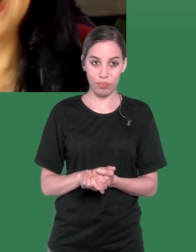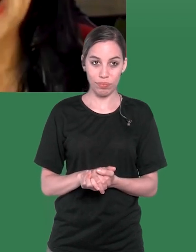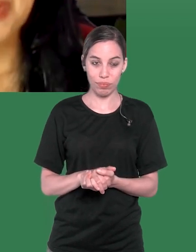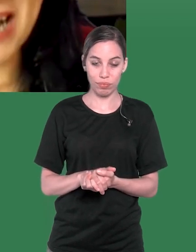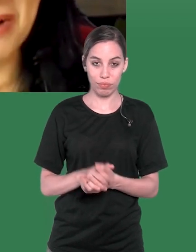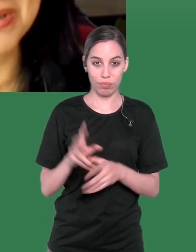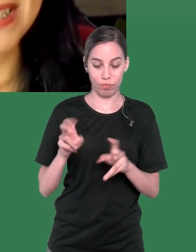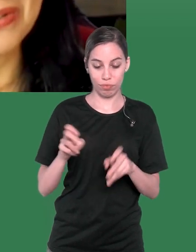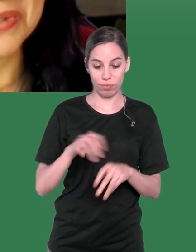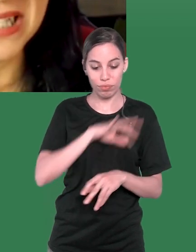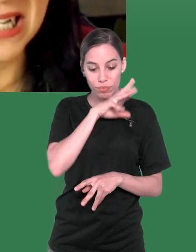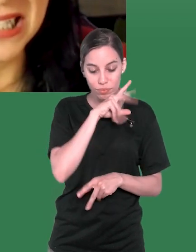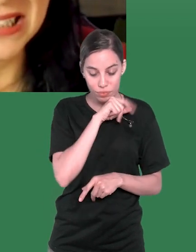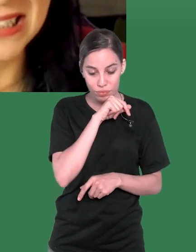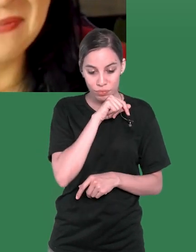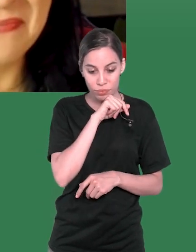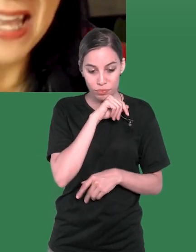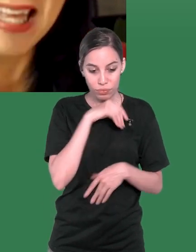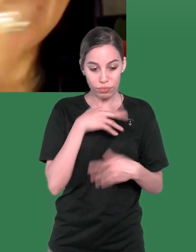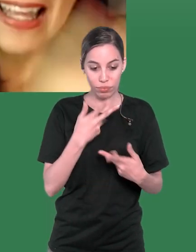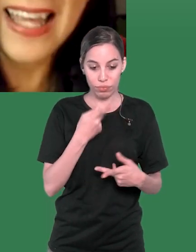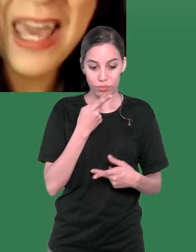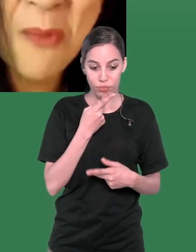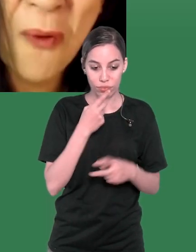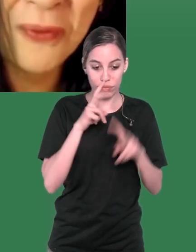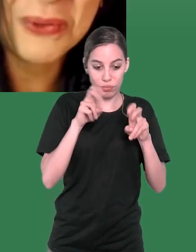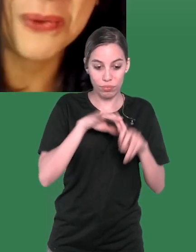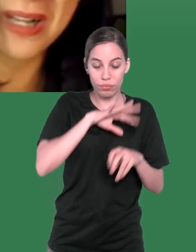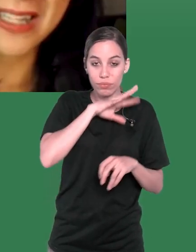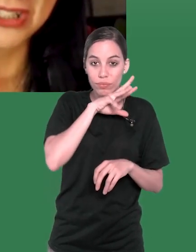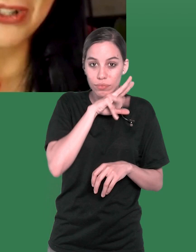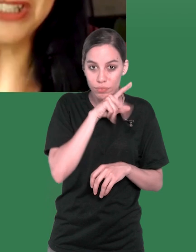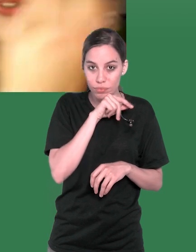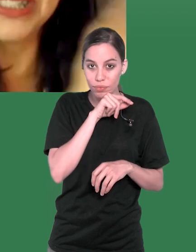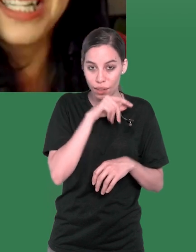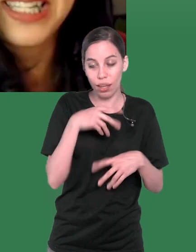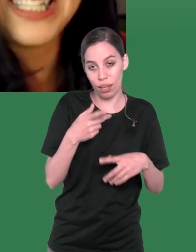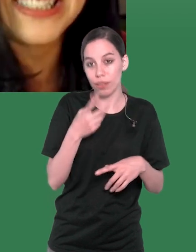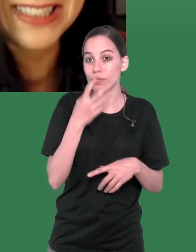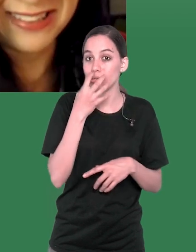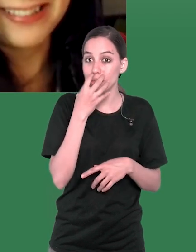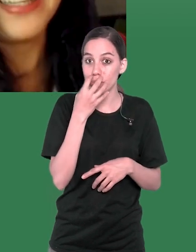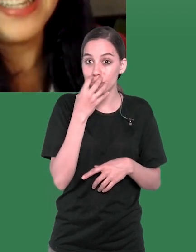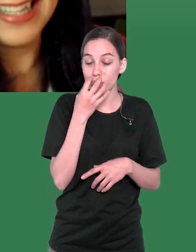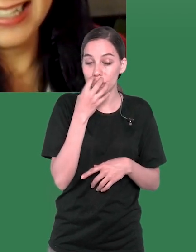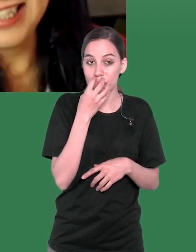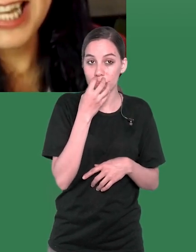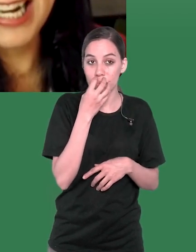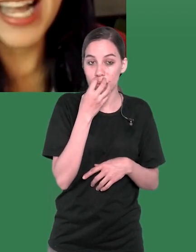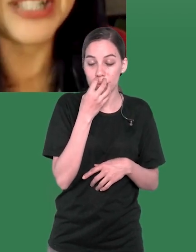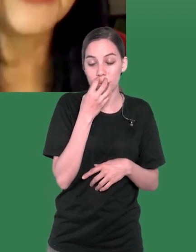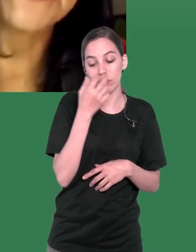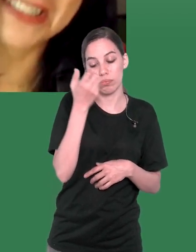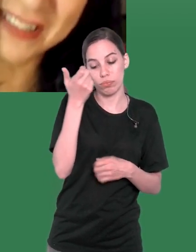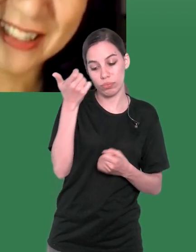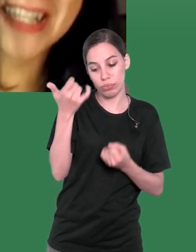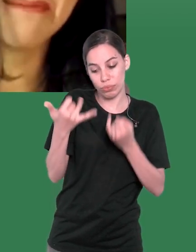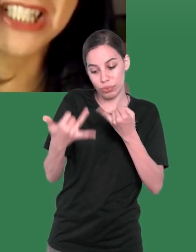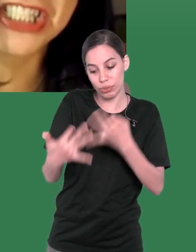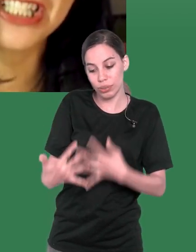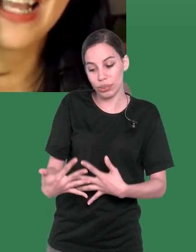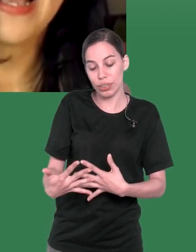ponto, eu trago os cães e remonto a história dos cães, né,